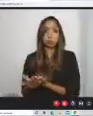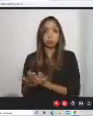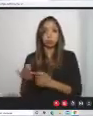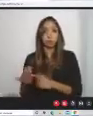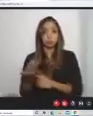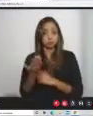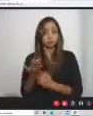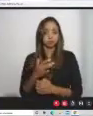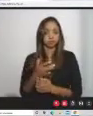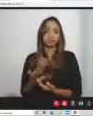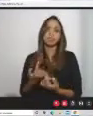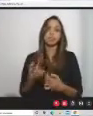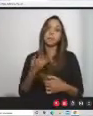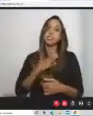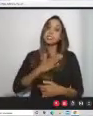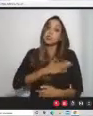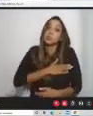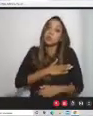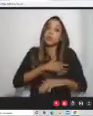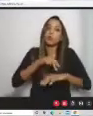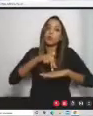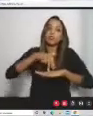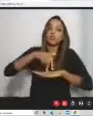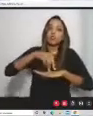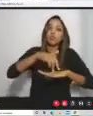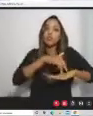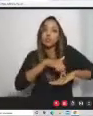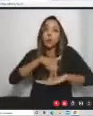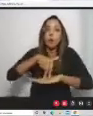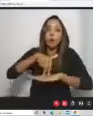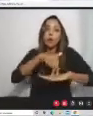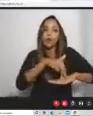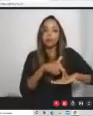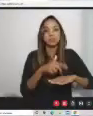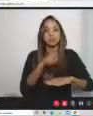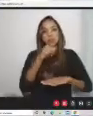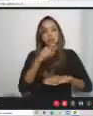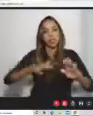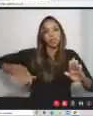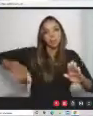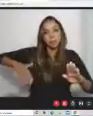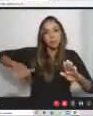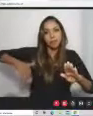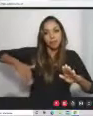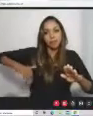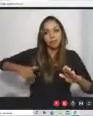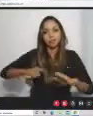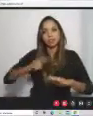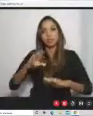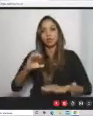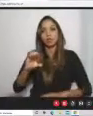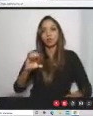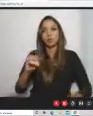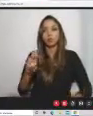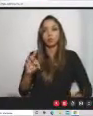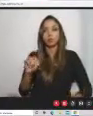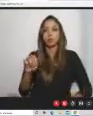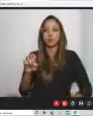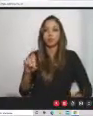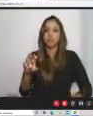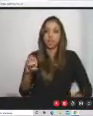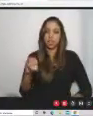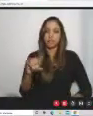lá na nossa praia de Cotovelo, inclusive onde tem duas escadarias que foram feitas recentemente, são